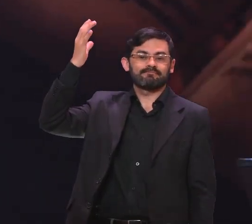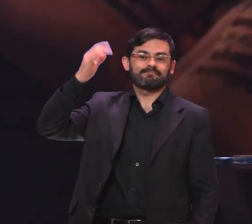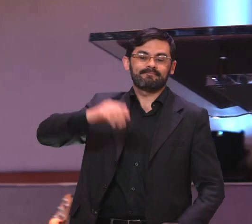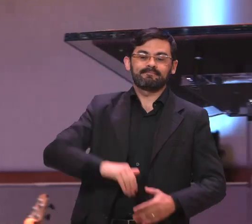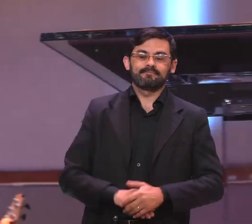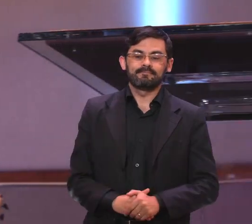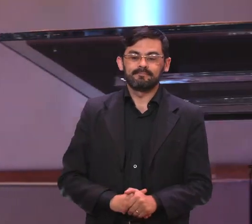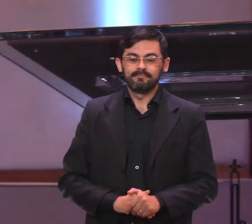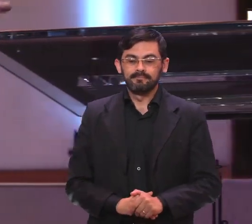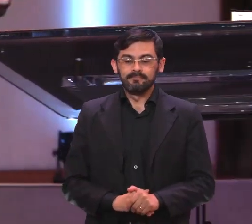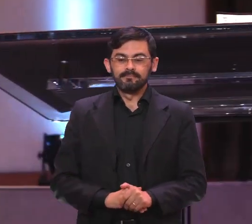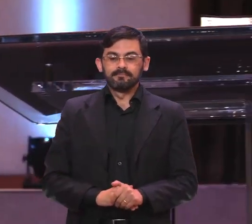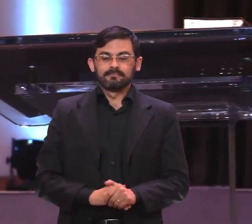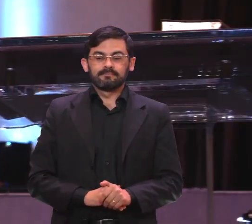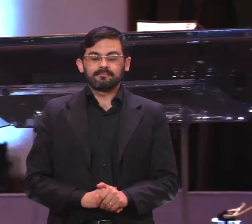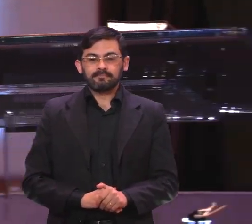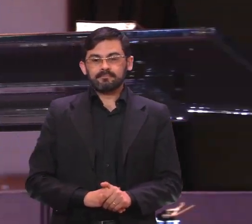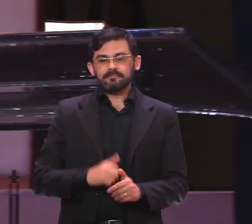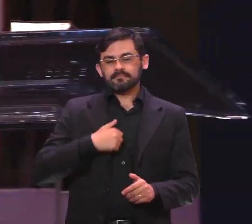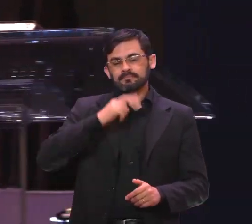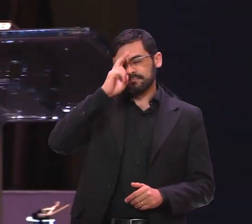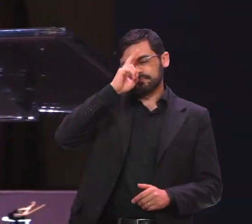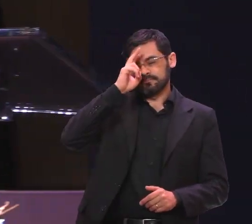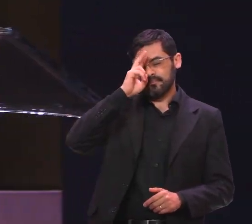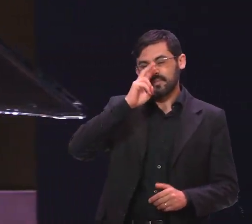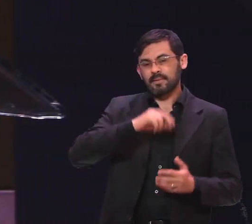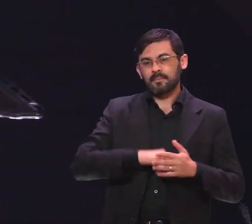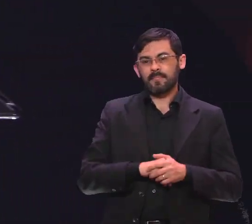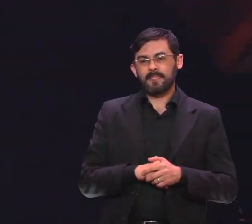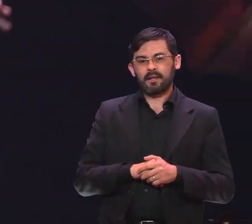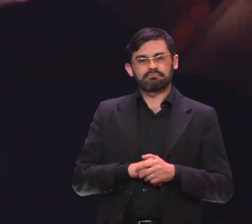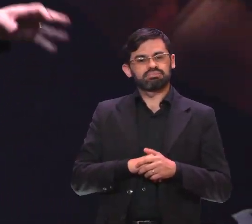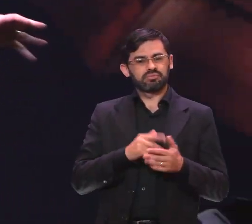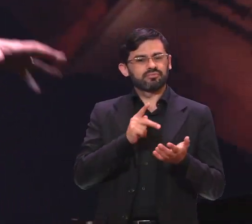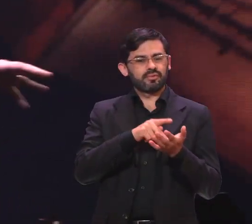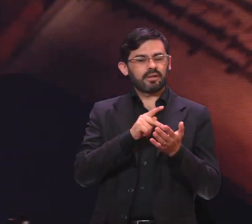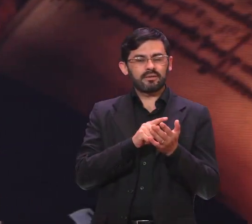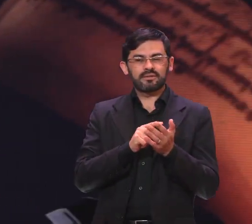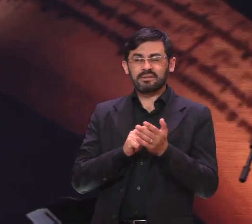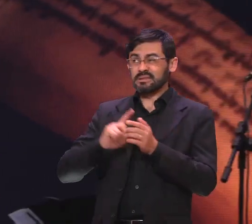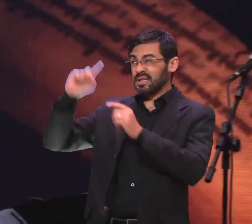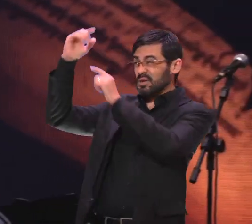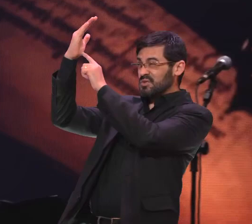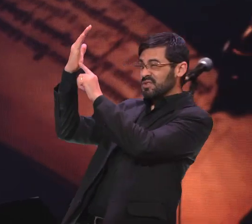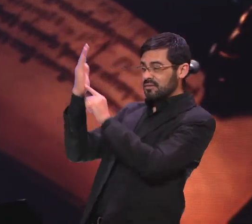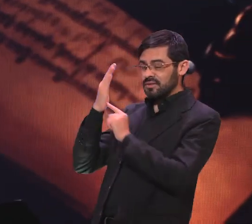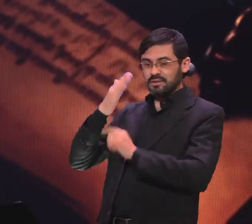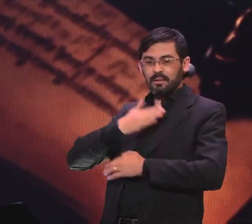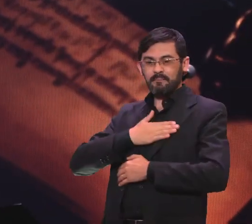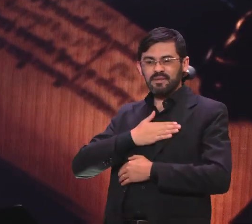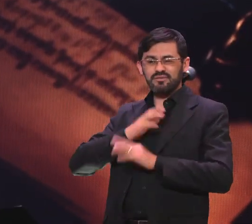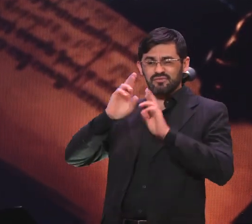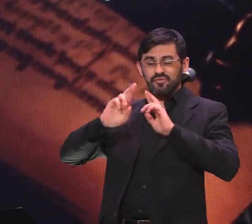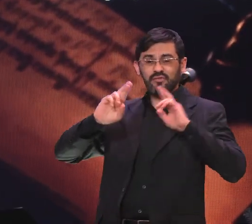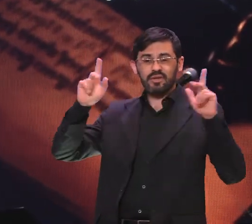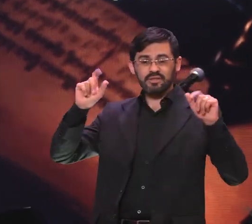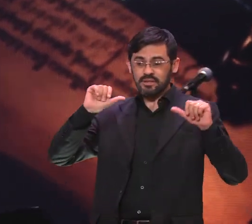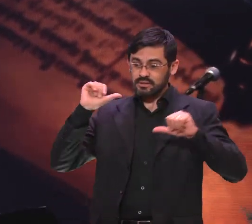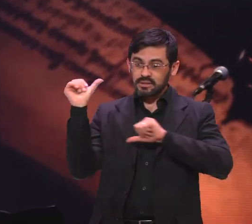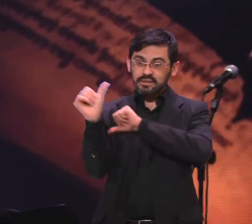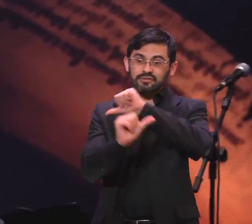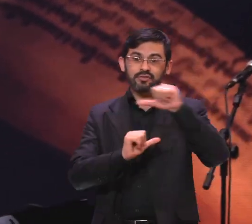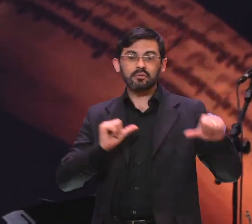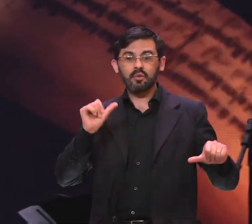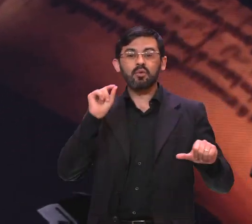quando a espada do Espírito, essa revelação especial de Deus, transformou a história da